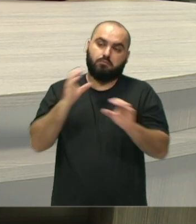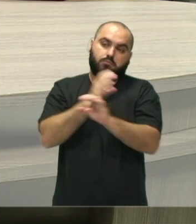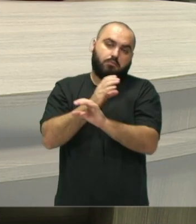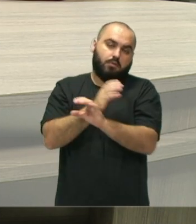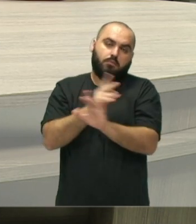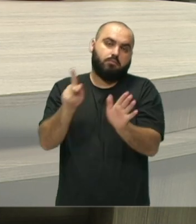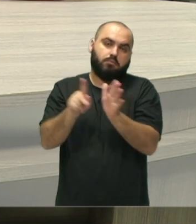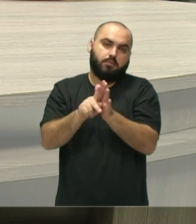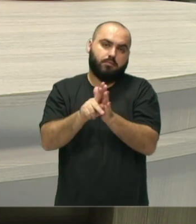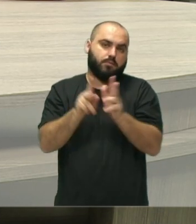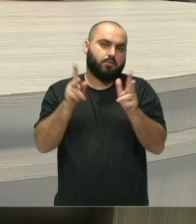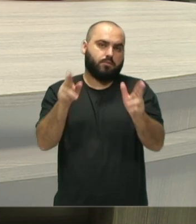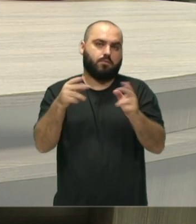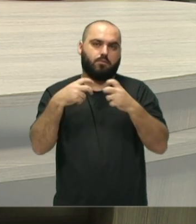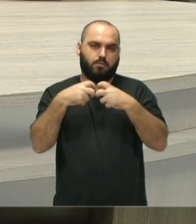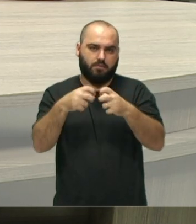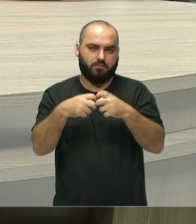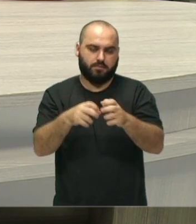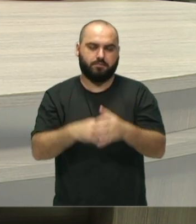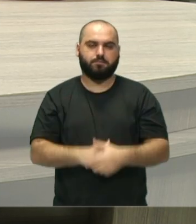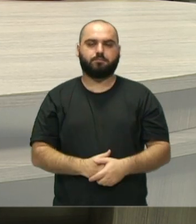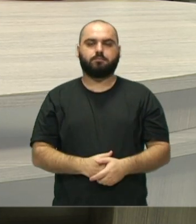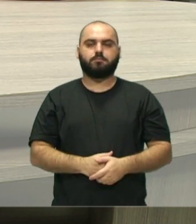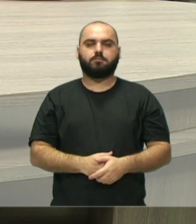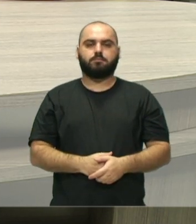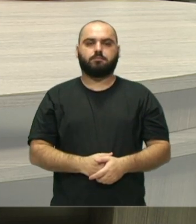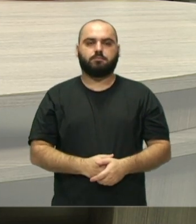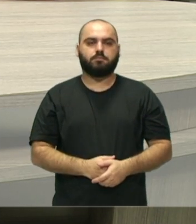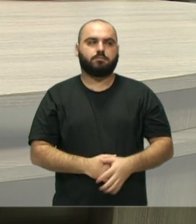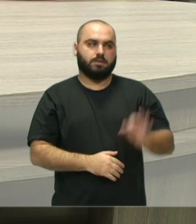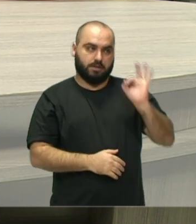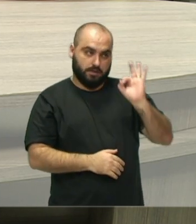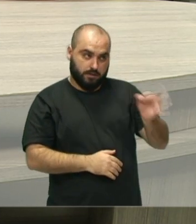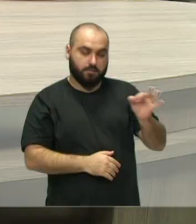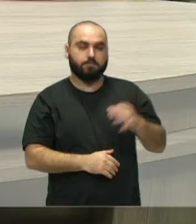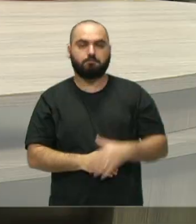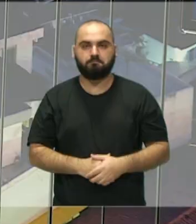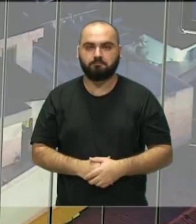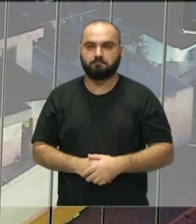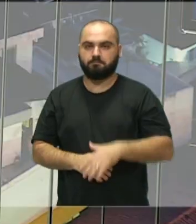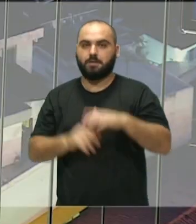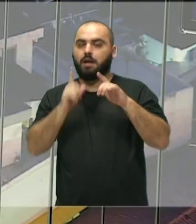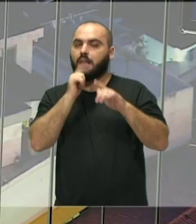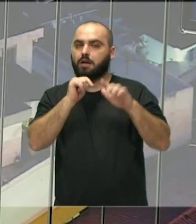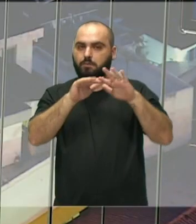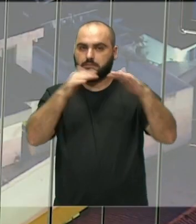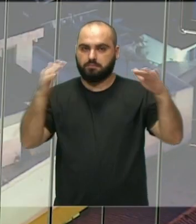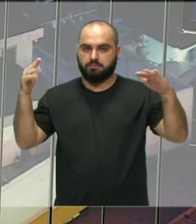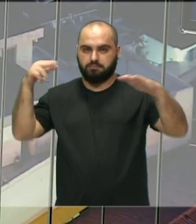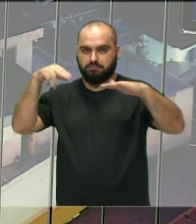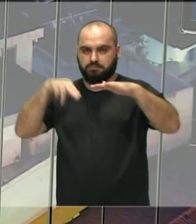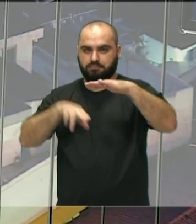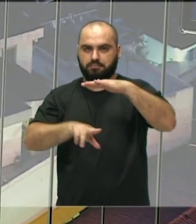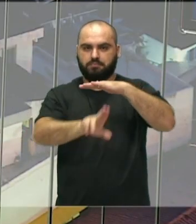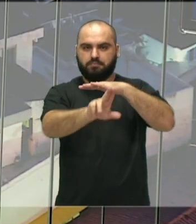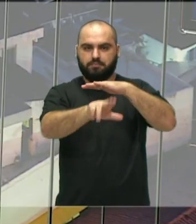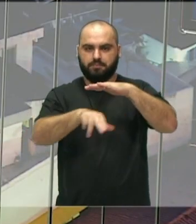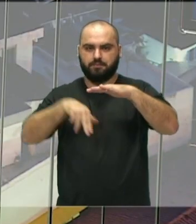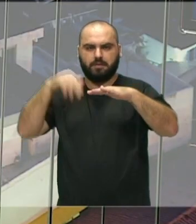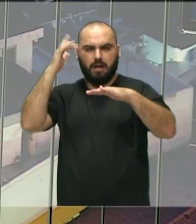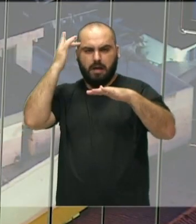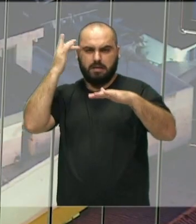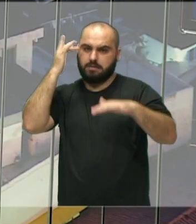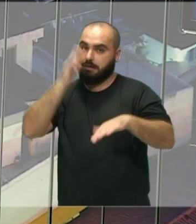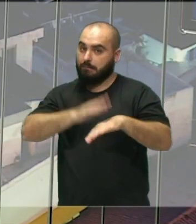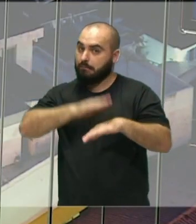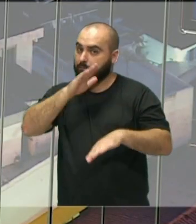ao transporte coletivo sobre pneus. Então, o túnel, que eu imagino que seja o mais dispendioso